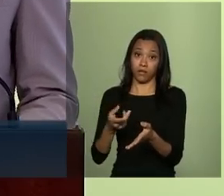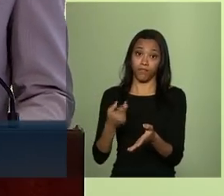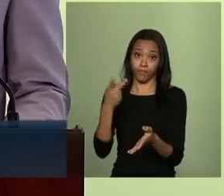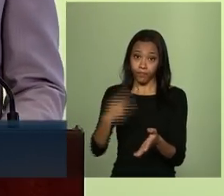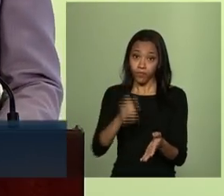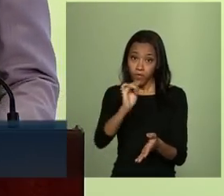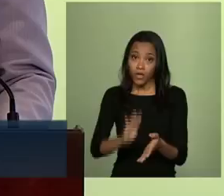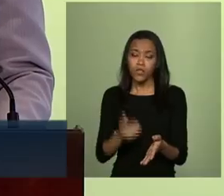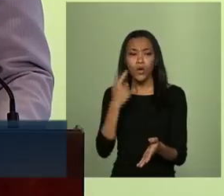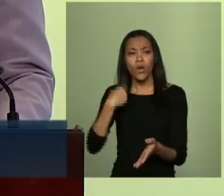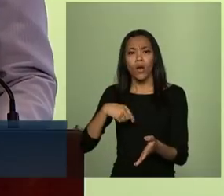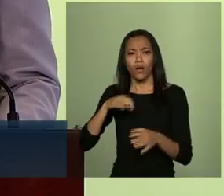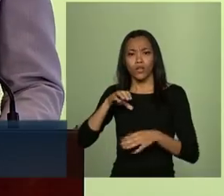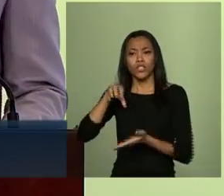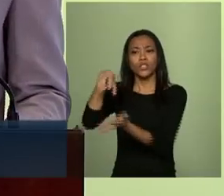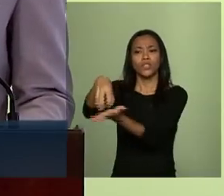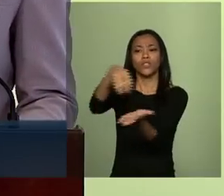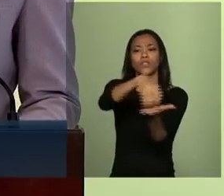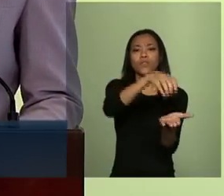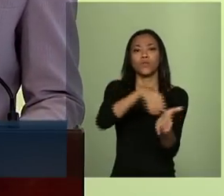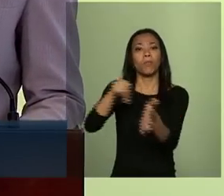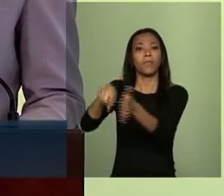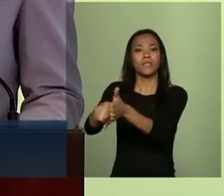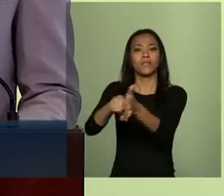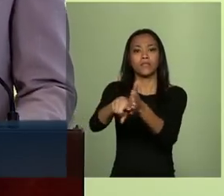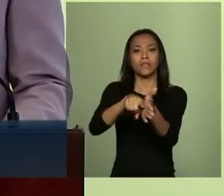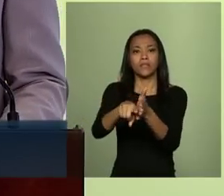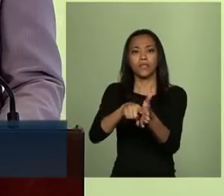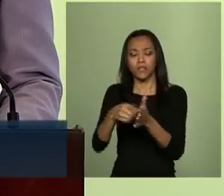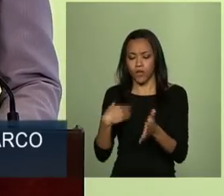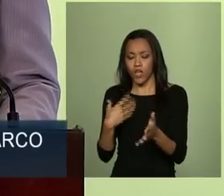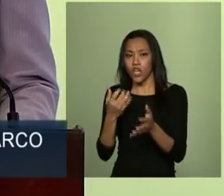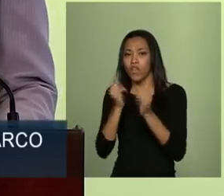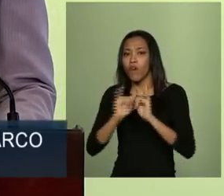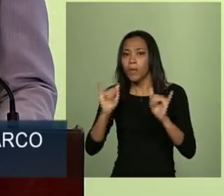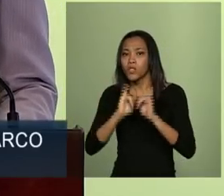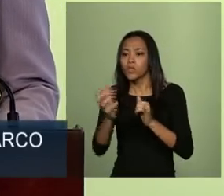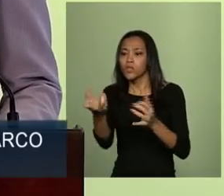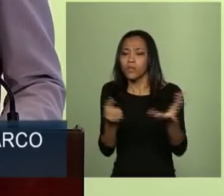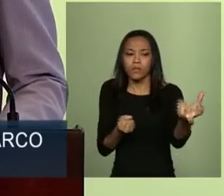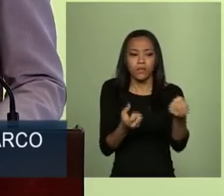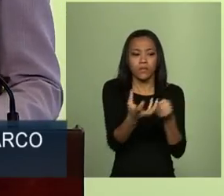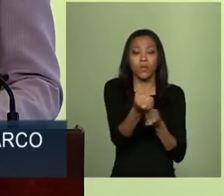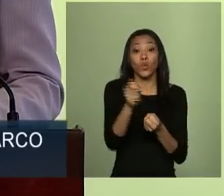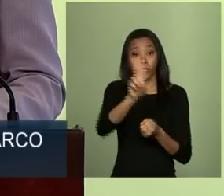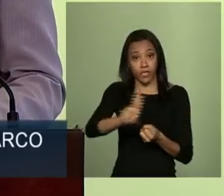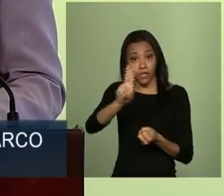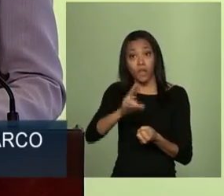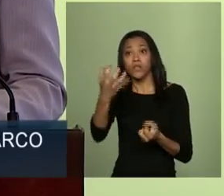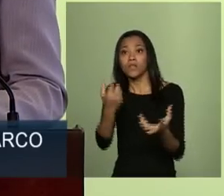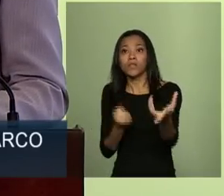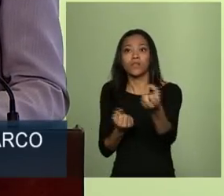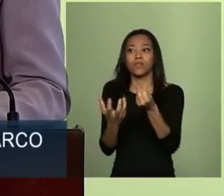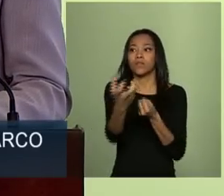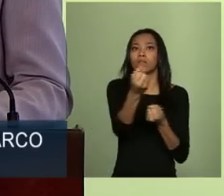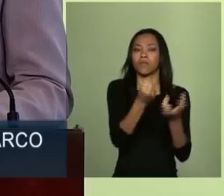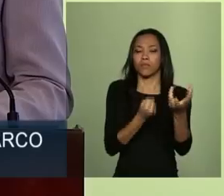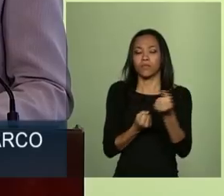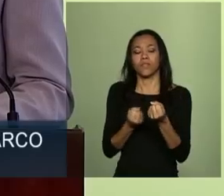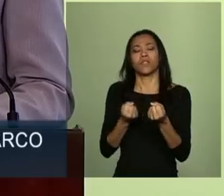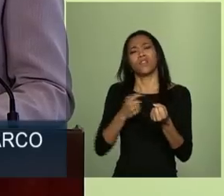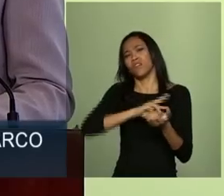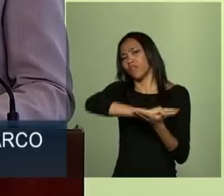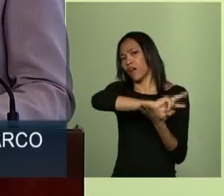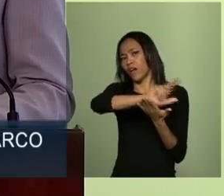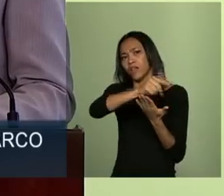feito com os nossos institutos, com as nossas universidades e com outras instituições de pesquisa